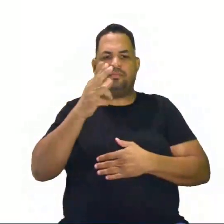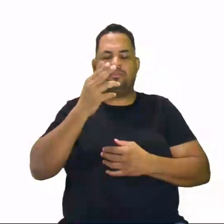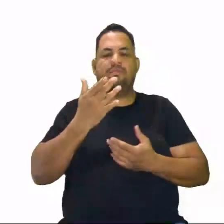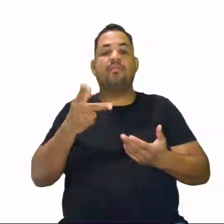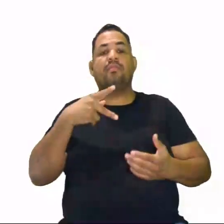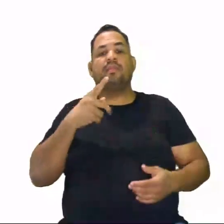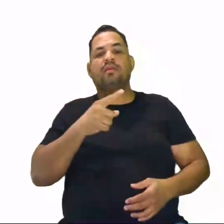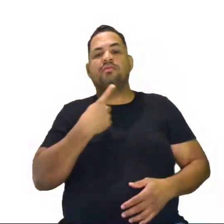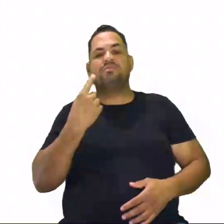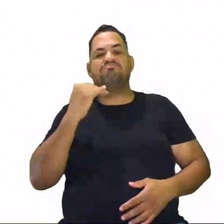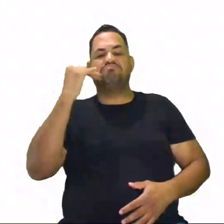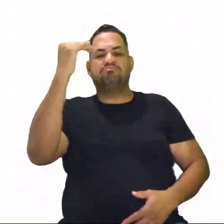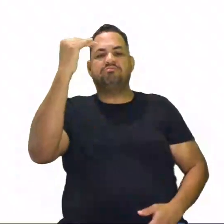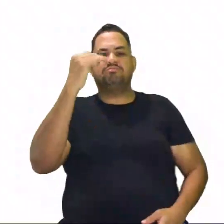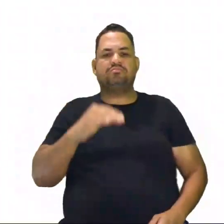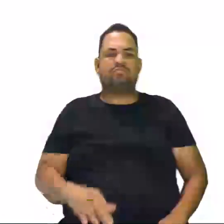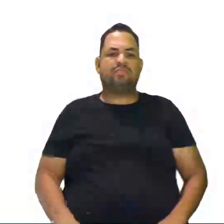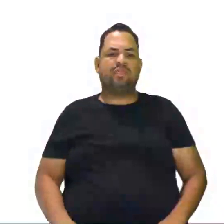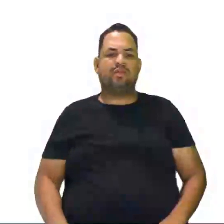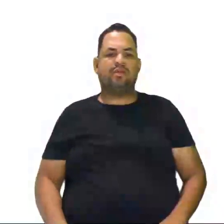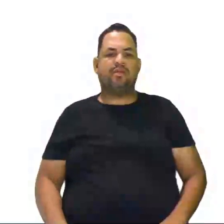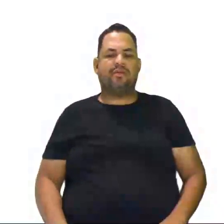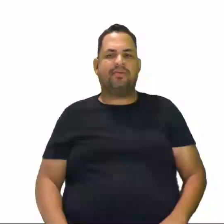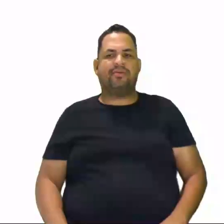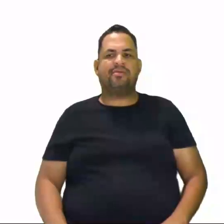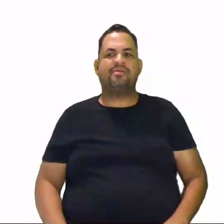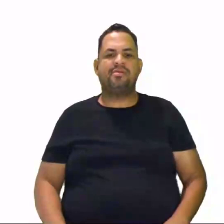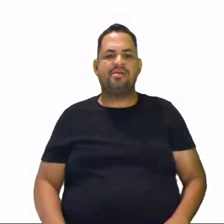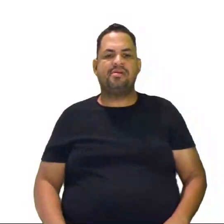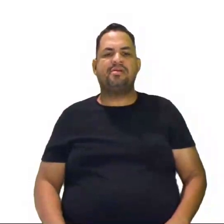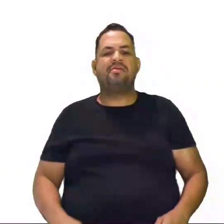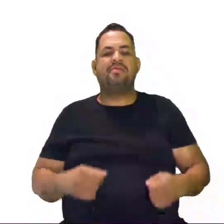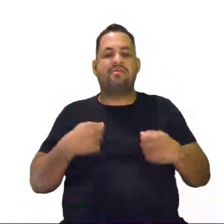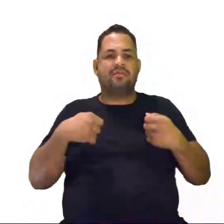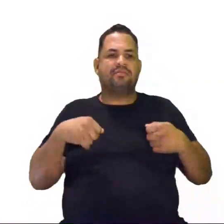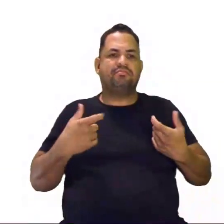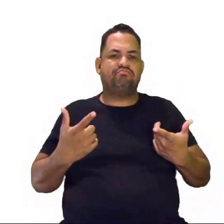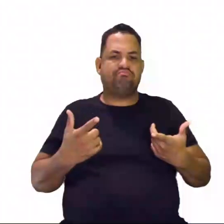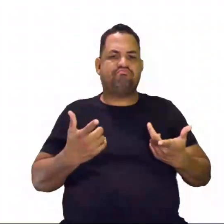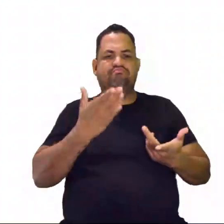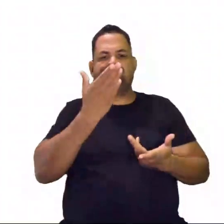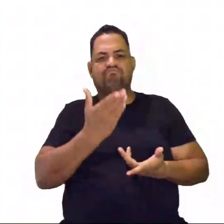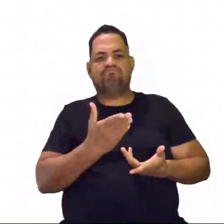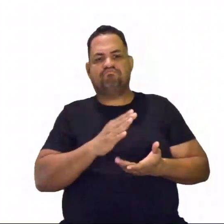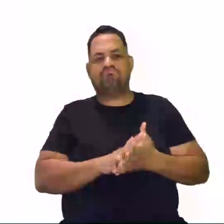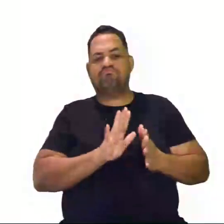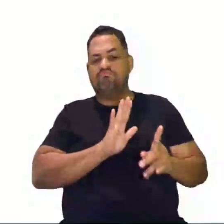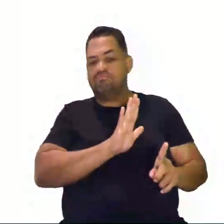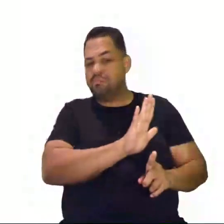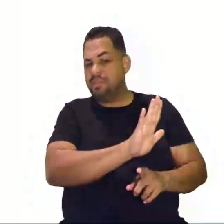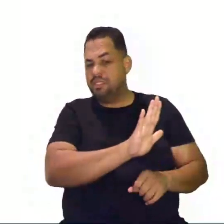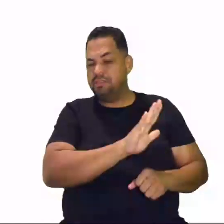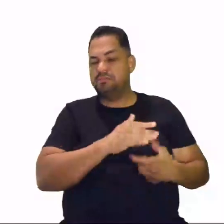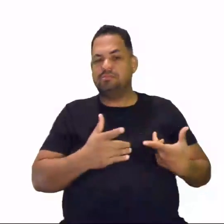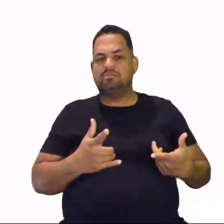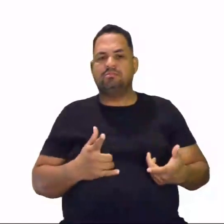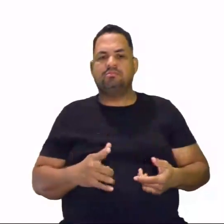para dizer, nós somos superiores a vocês. Então, vocês vão ficar aí quietos que nós